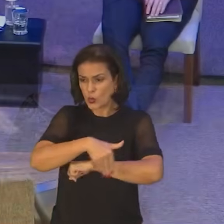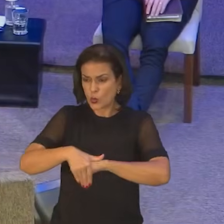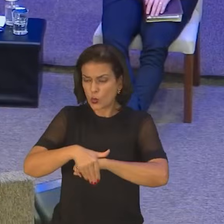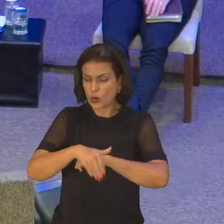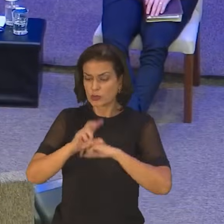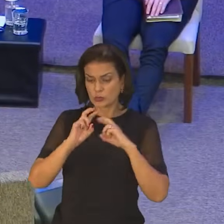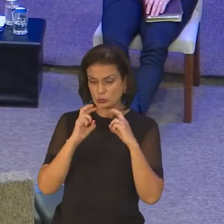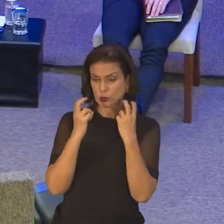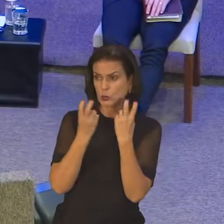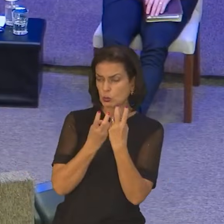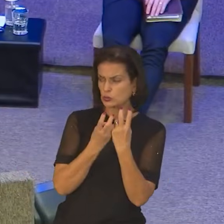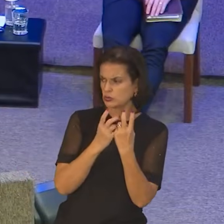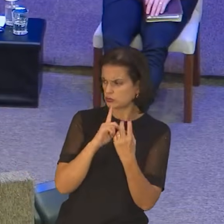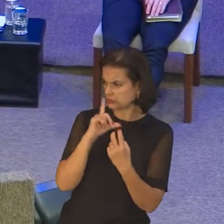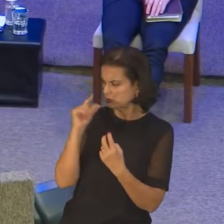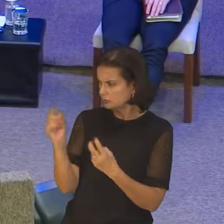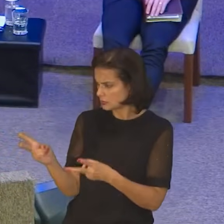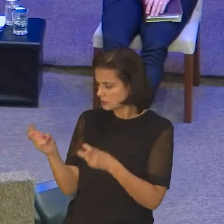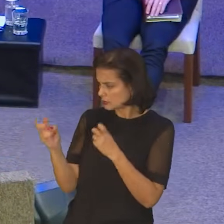da igreja.